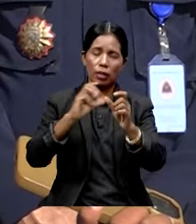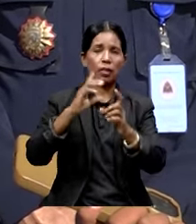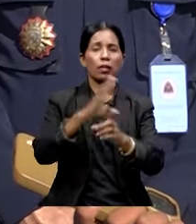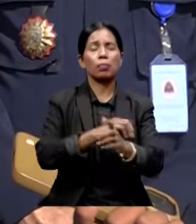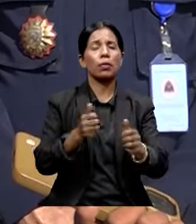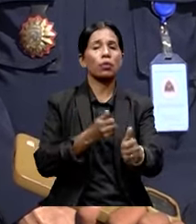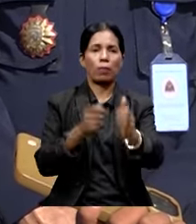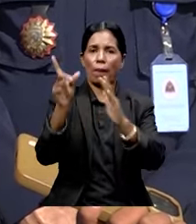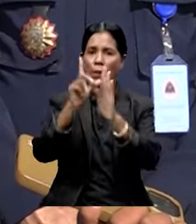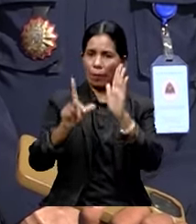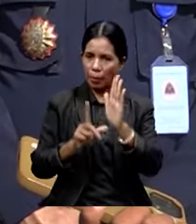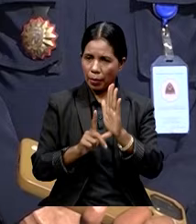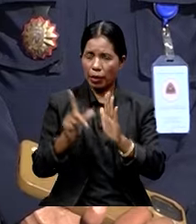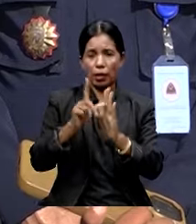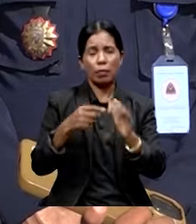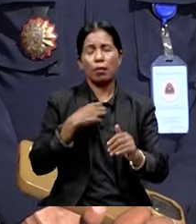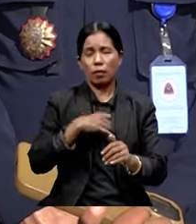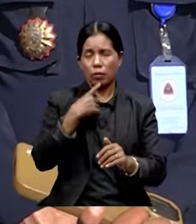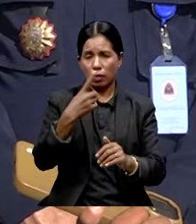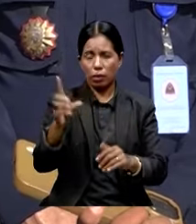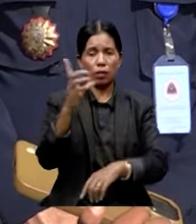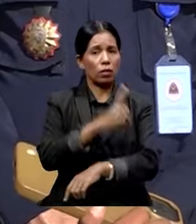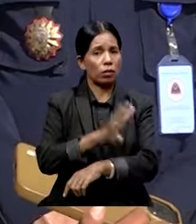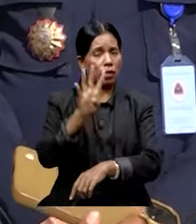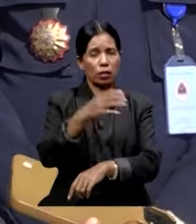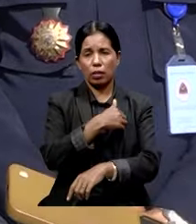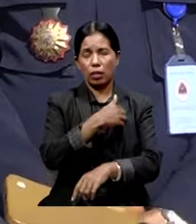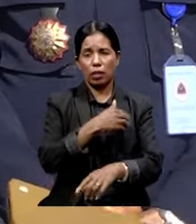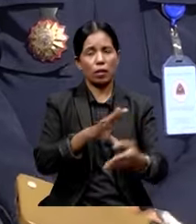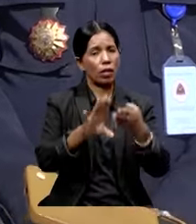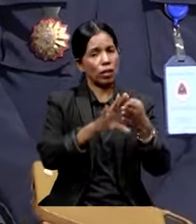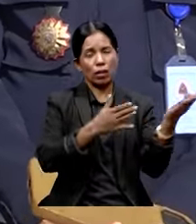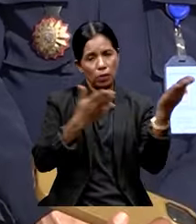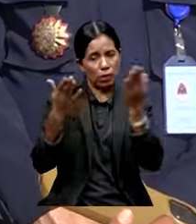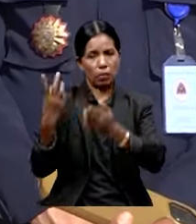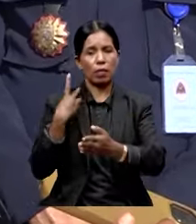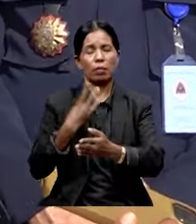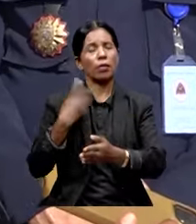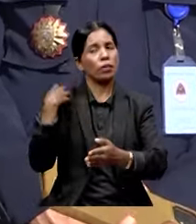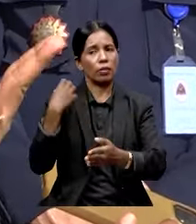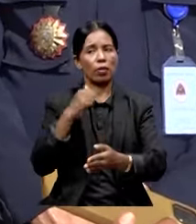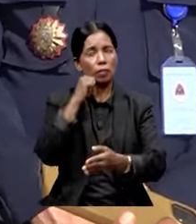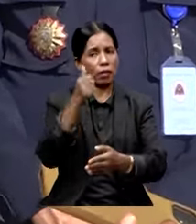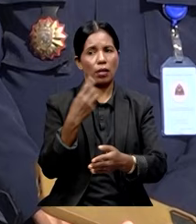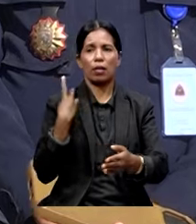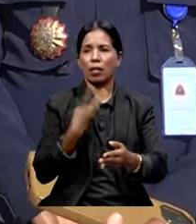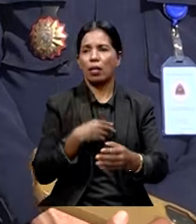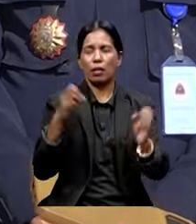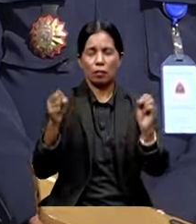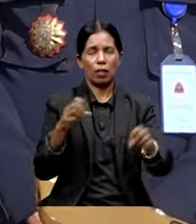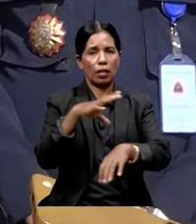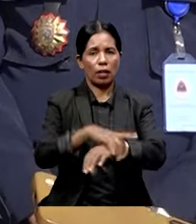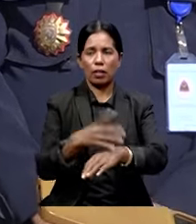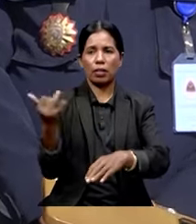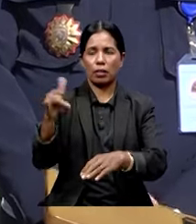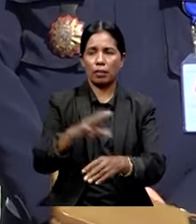lei. Lei maka mengatakan ini, lorong hat ini sudah sidau kuya periru ida tamai. Ne, apa maka halo baru halo ne ilegal. Ne, am tingkarsir. Ne, am